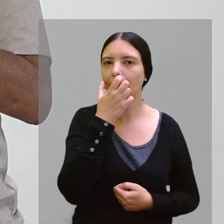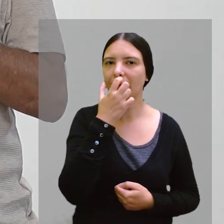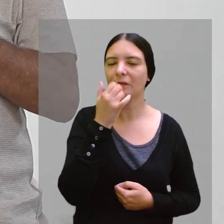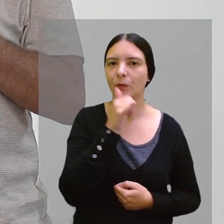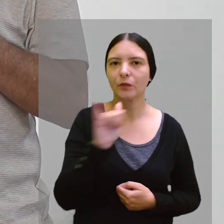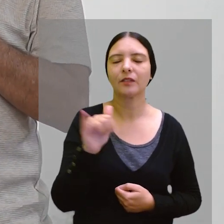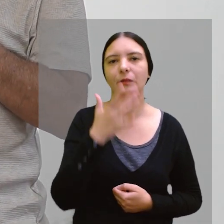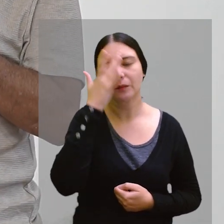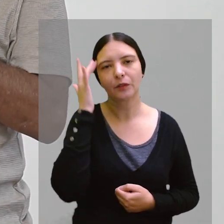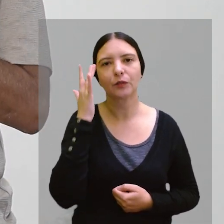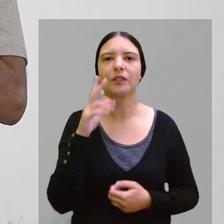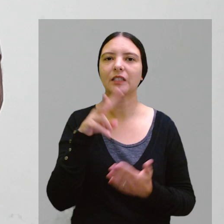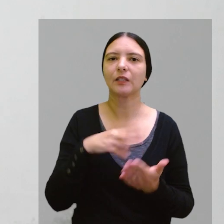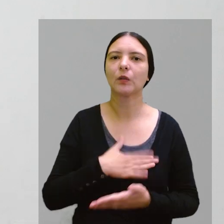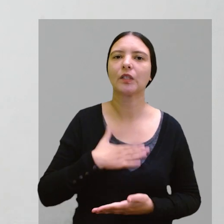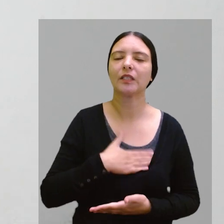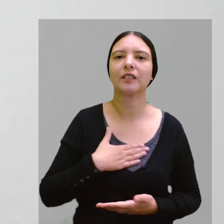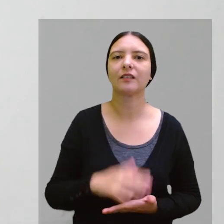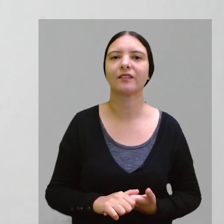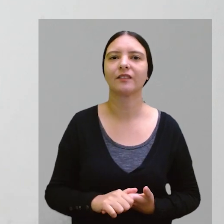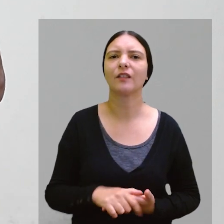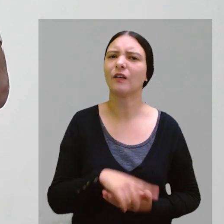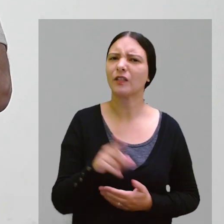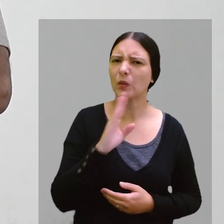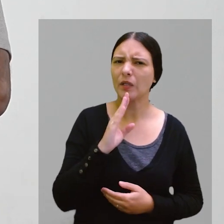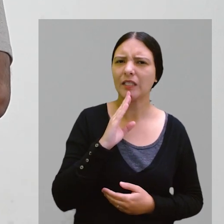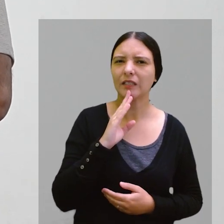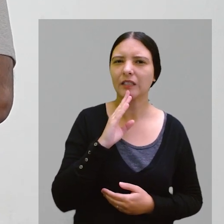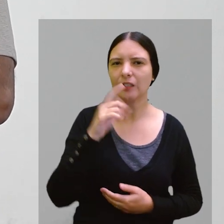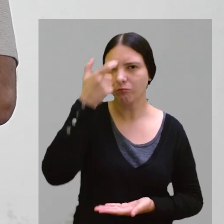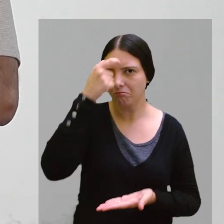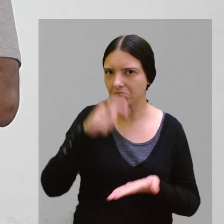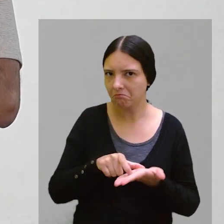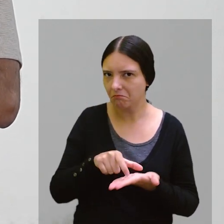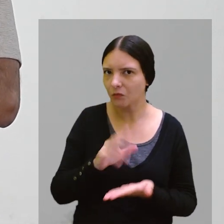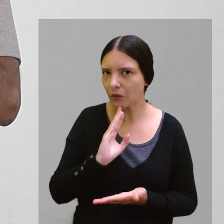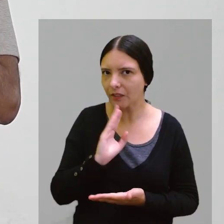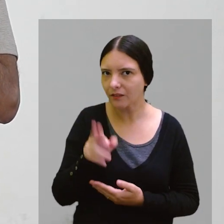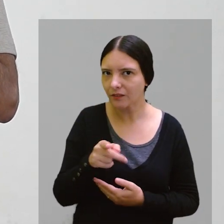para as pessoas que não gostam de ler. Todo mundo aí conhece a inteligência artificial, né?